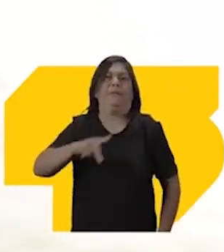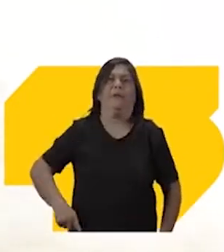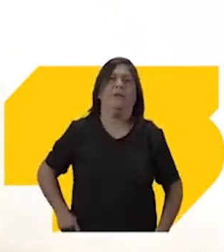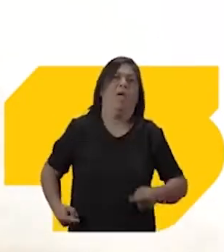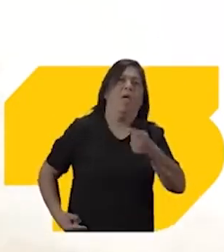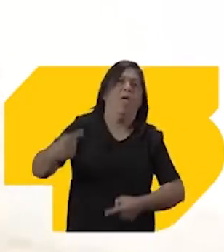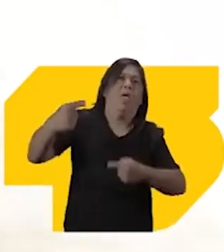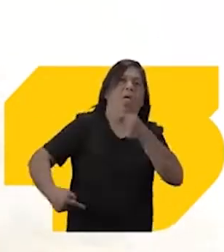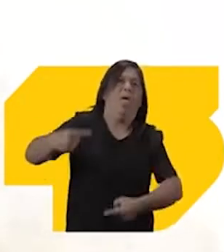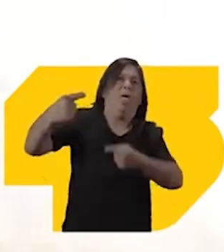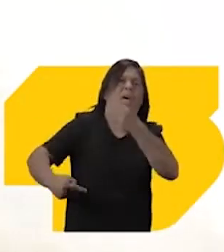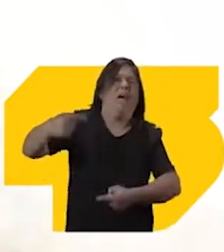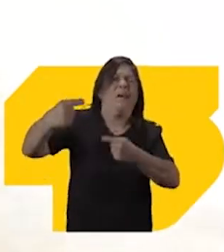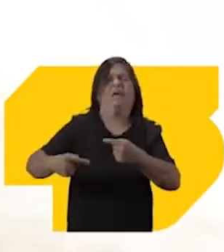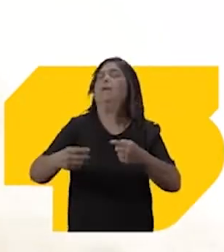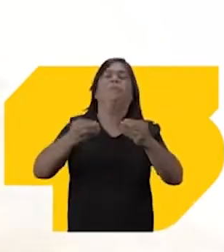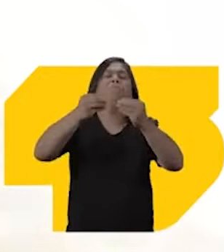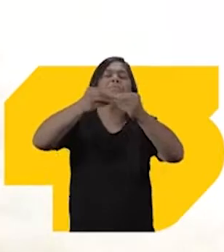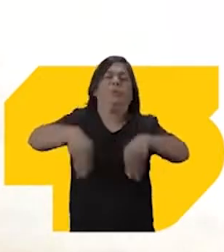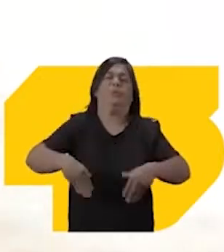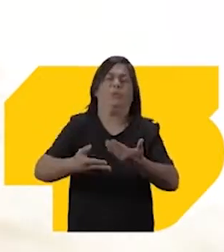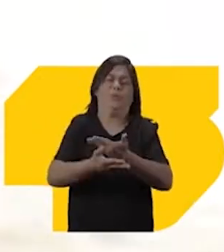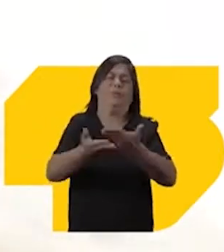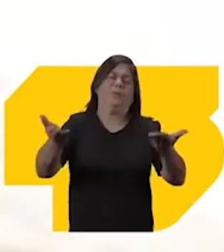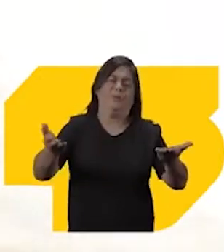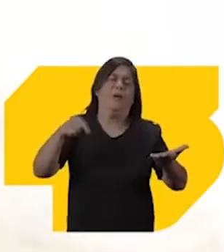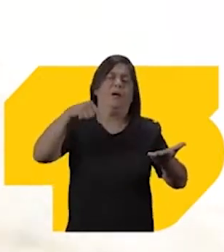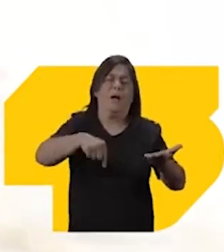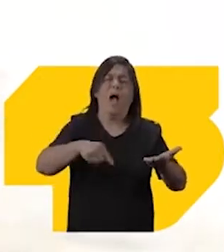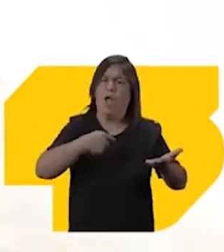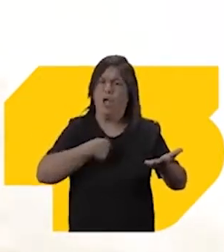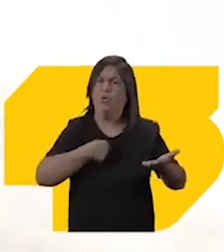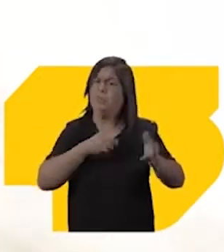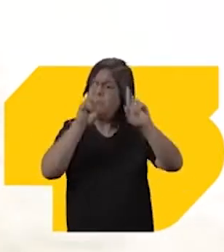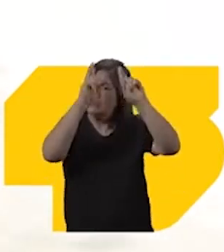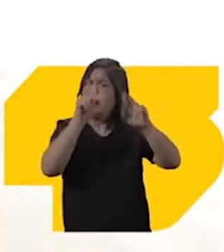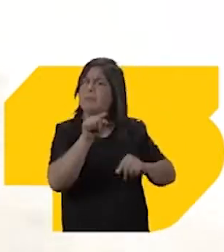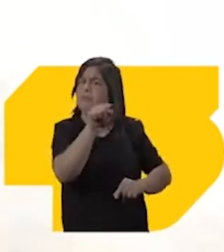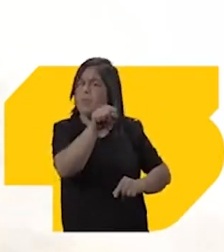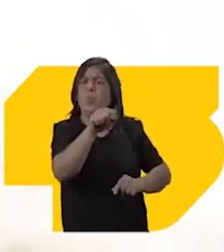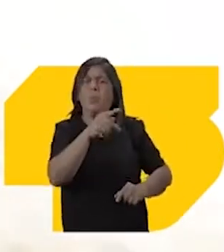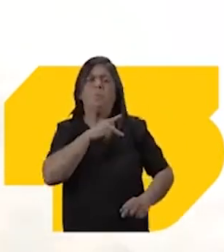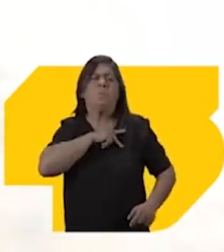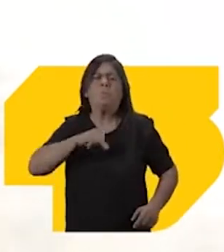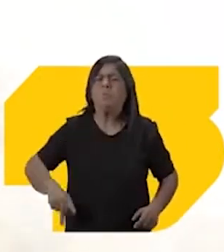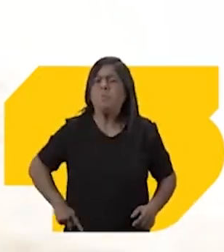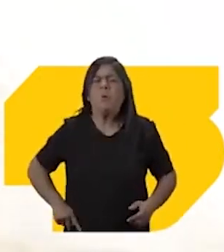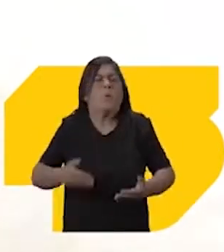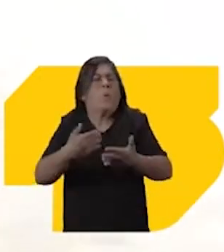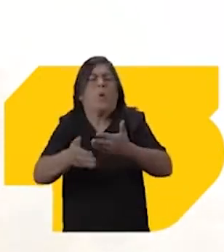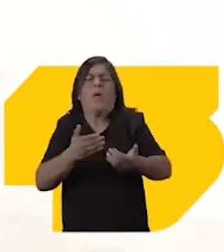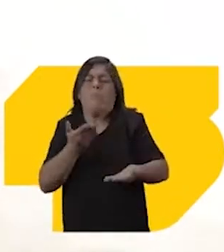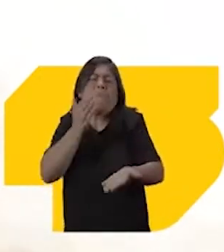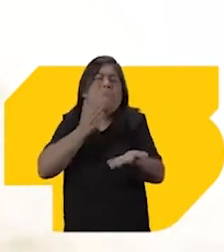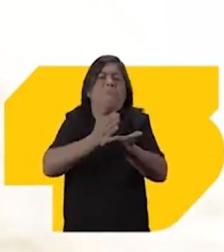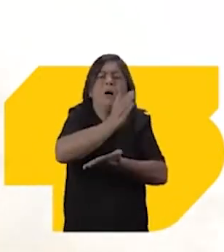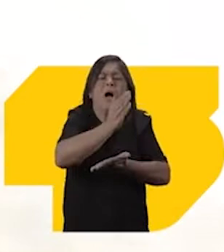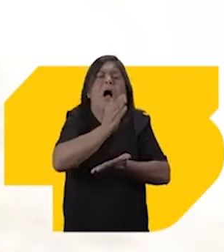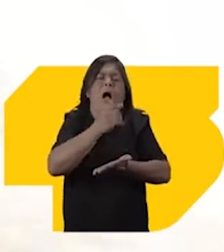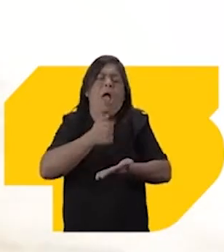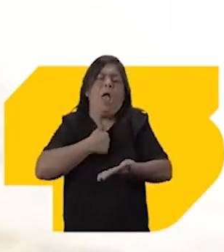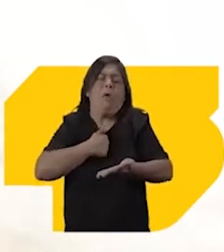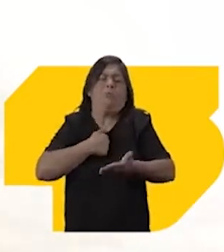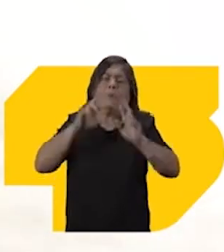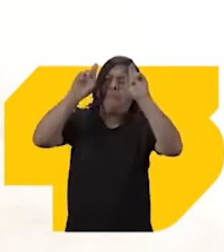ocupado, brigando com o presidente do Brasil, e isso prejudicou o nosso estado. Respeito o seu voto e vou trabalhar e dialogar com o presidente que foi eleito